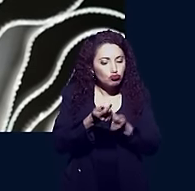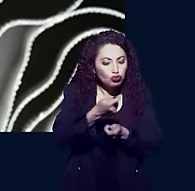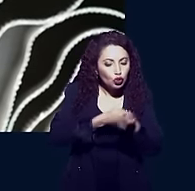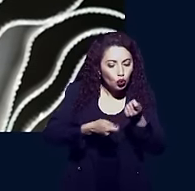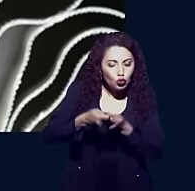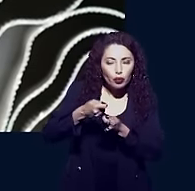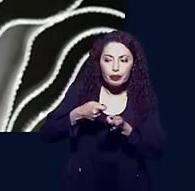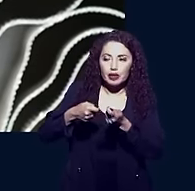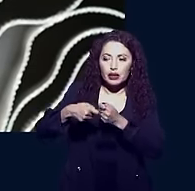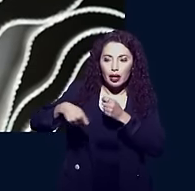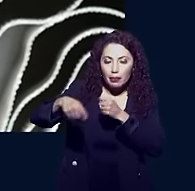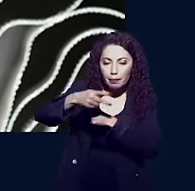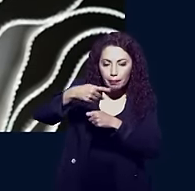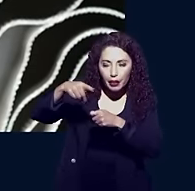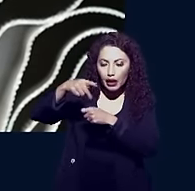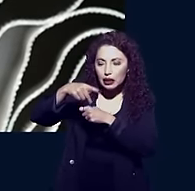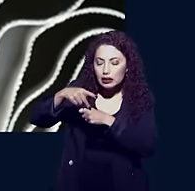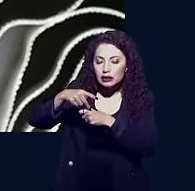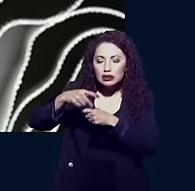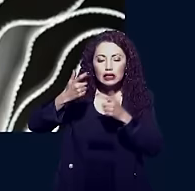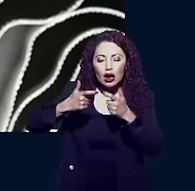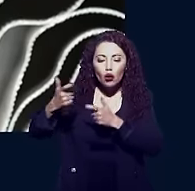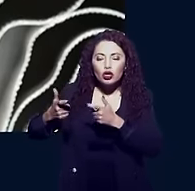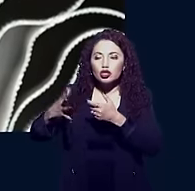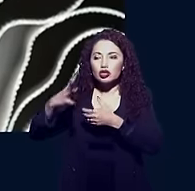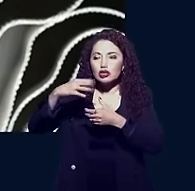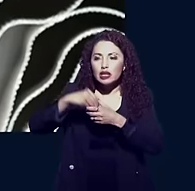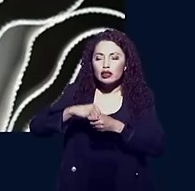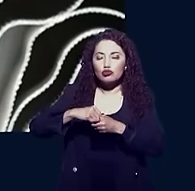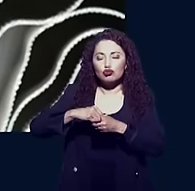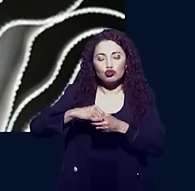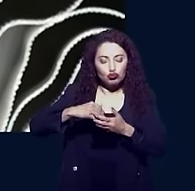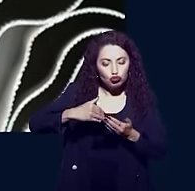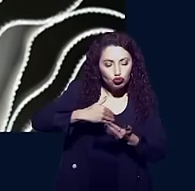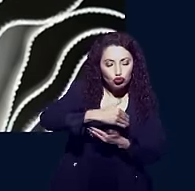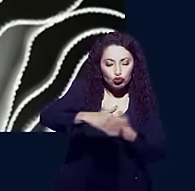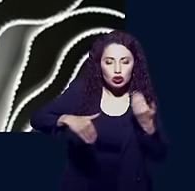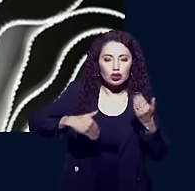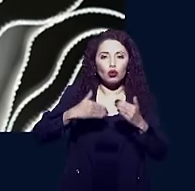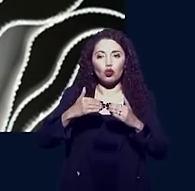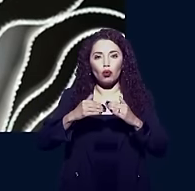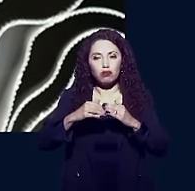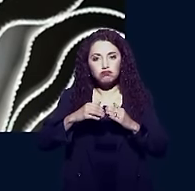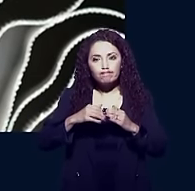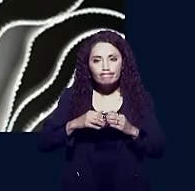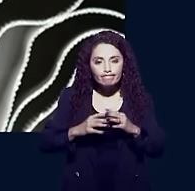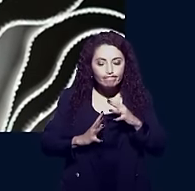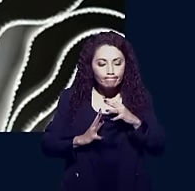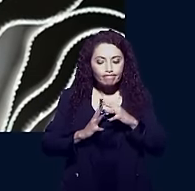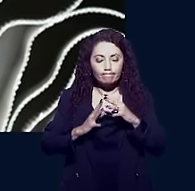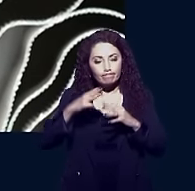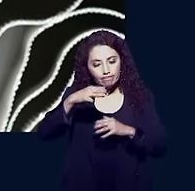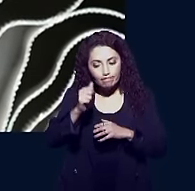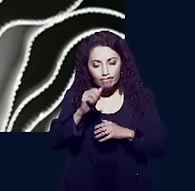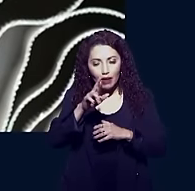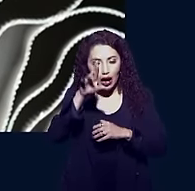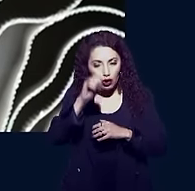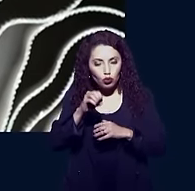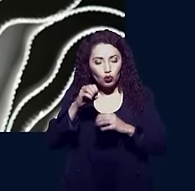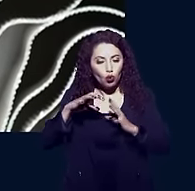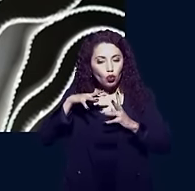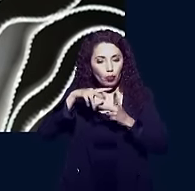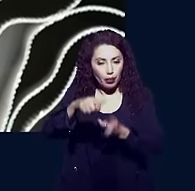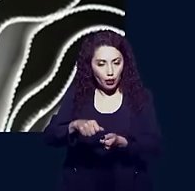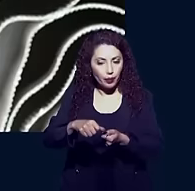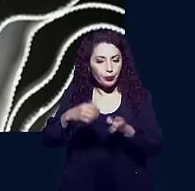dentro do grande ciclo macro global e é importante a gente prestar atenção nisso agora e o porquê eh